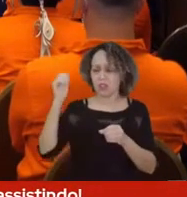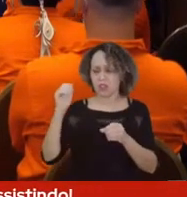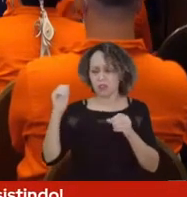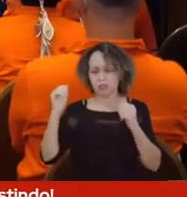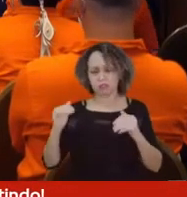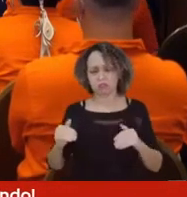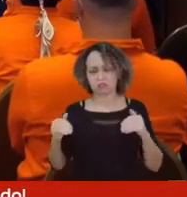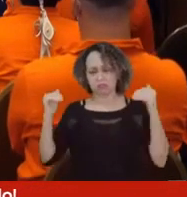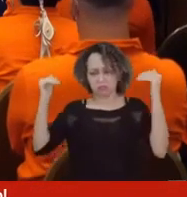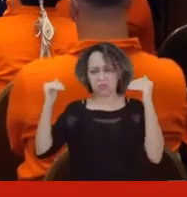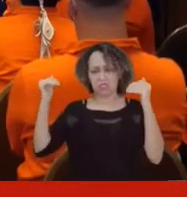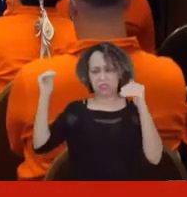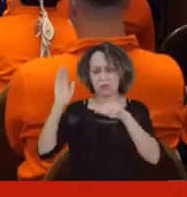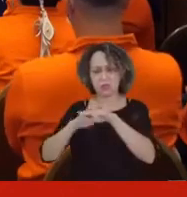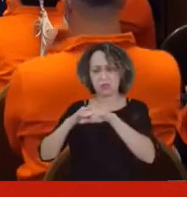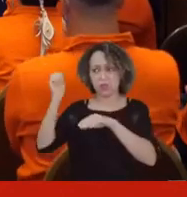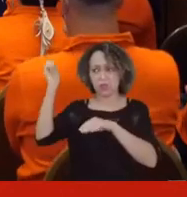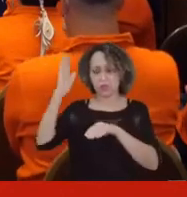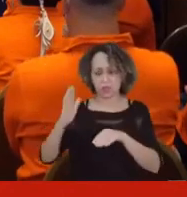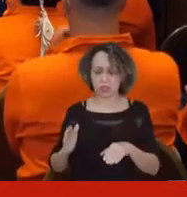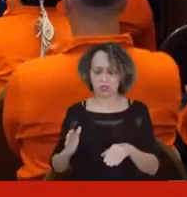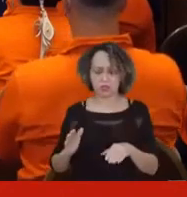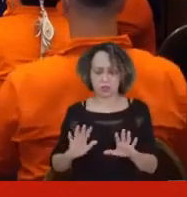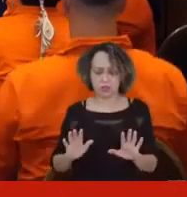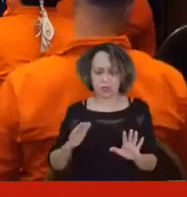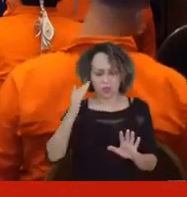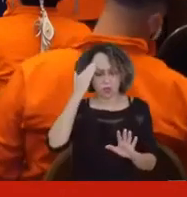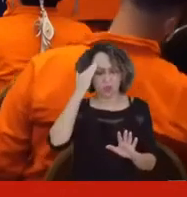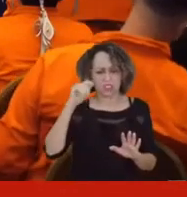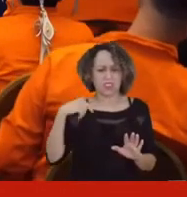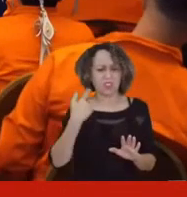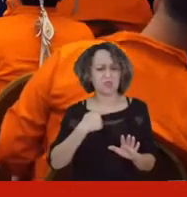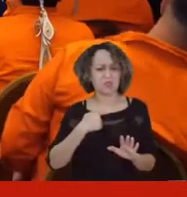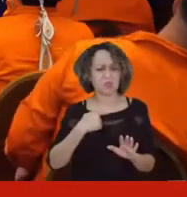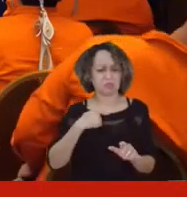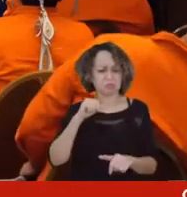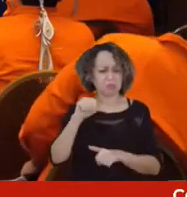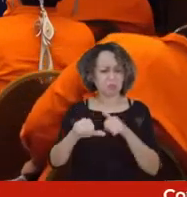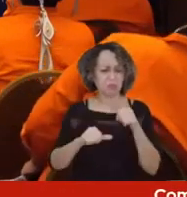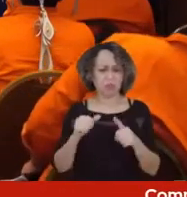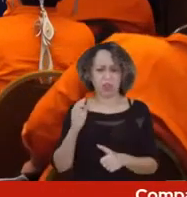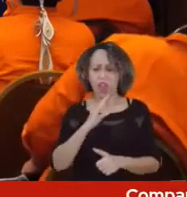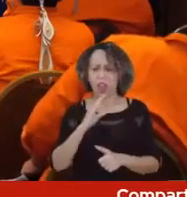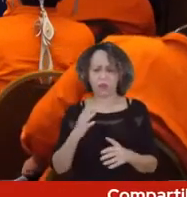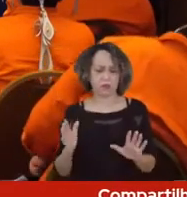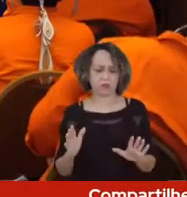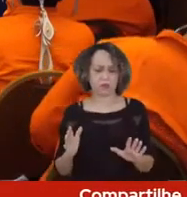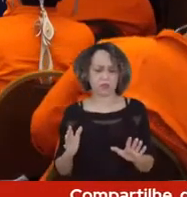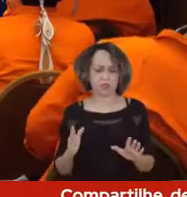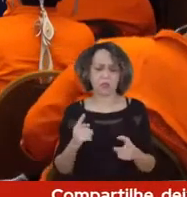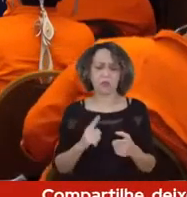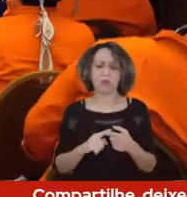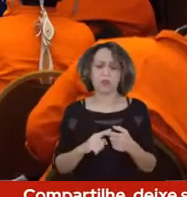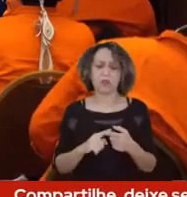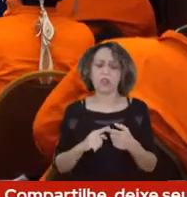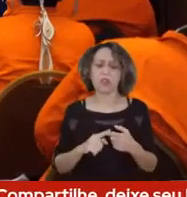rapidamente mudar, porque foram adotados, Gabriele, novos compliance na empresa, que vão ter